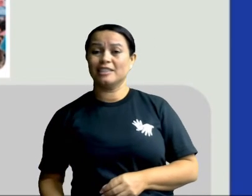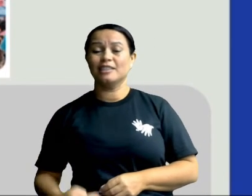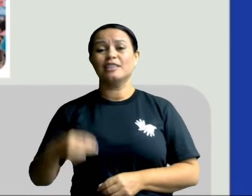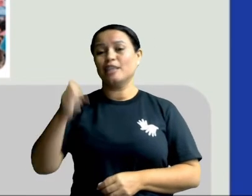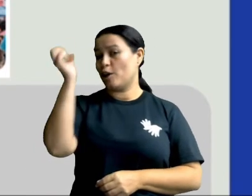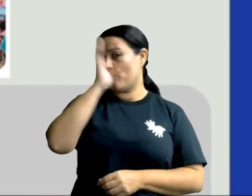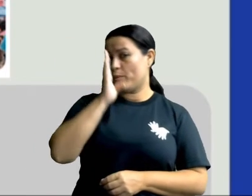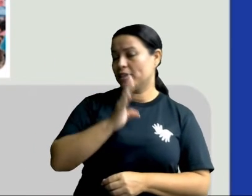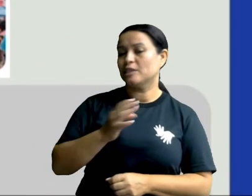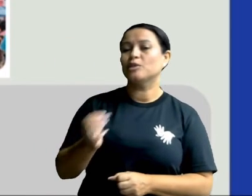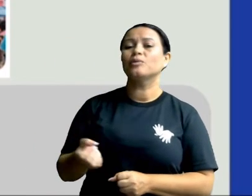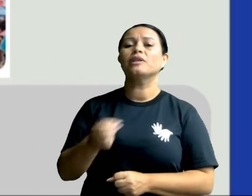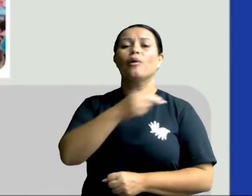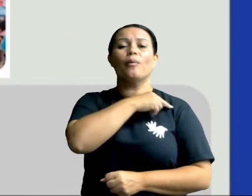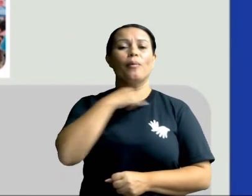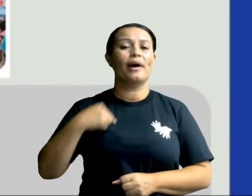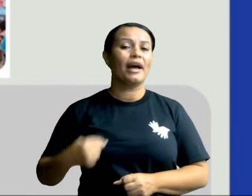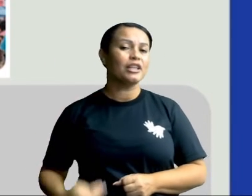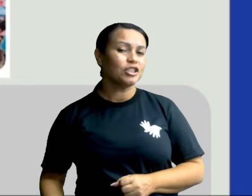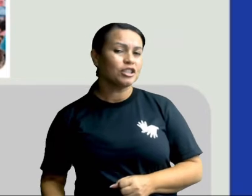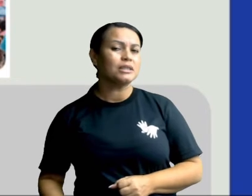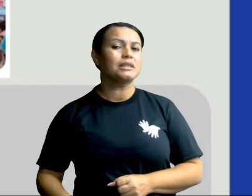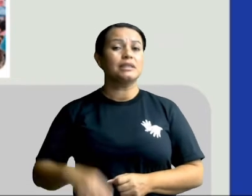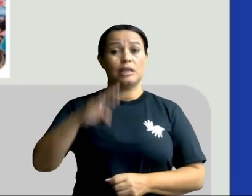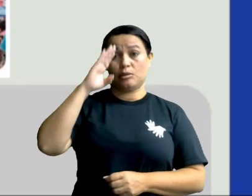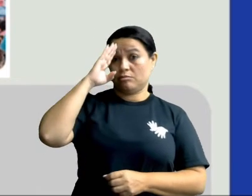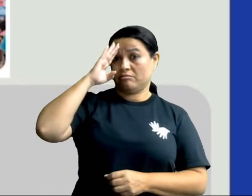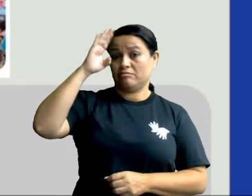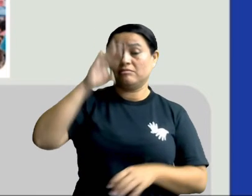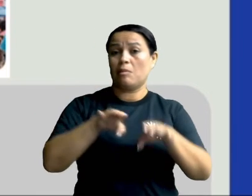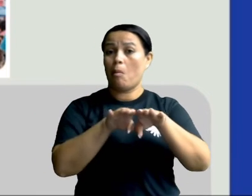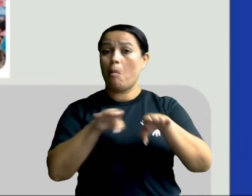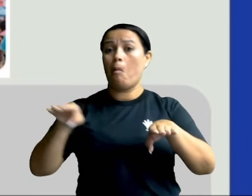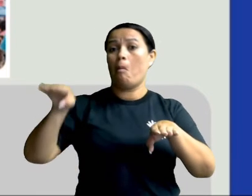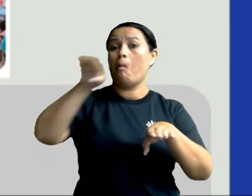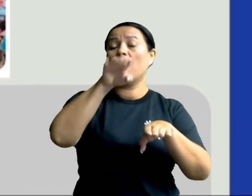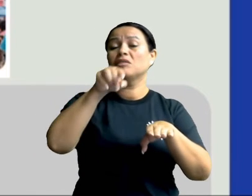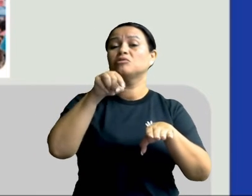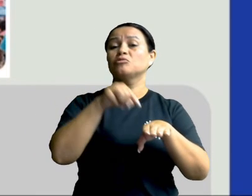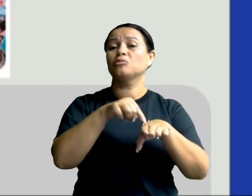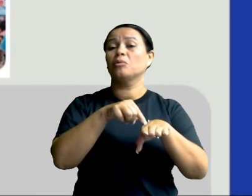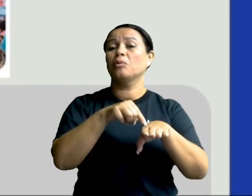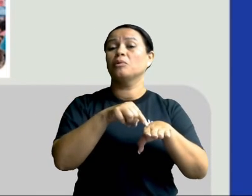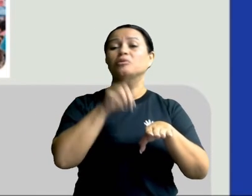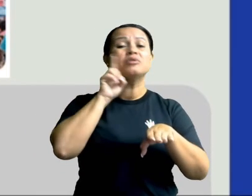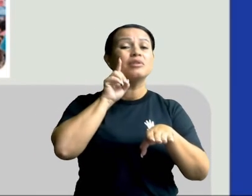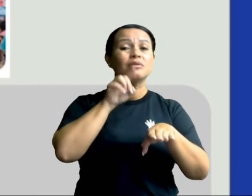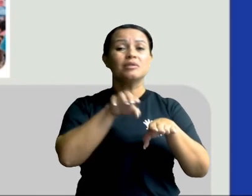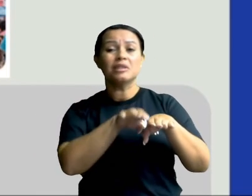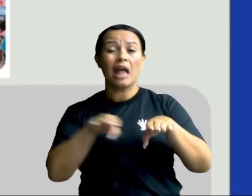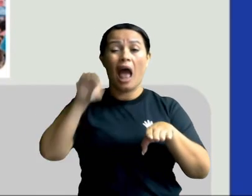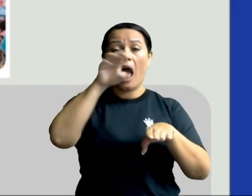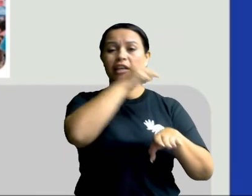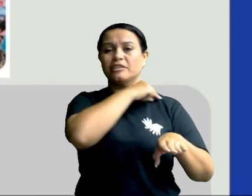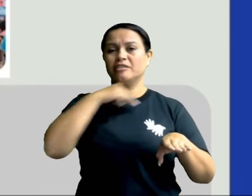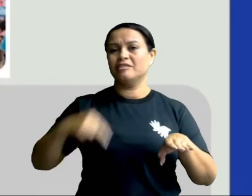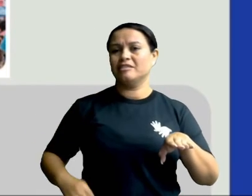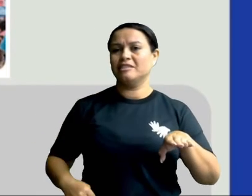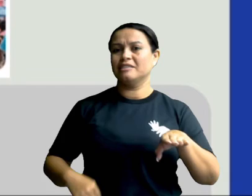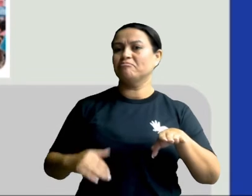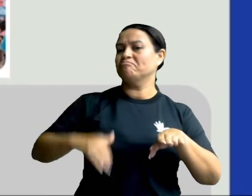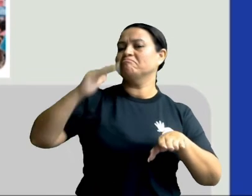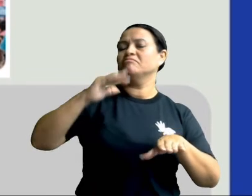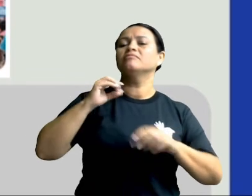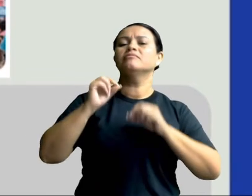China, desde 2009, tornou-se o principal parceiro comercial do Brasil, superando os Estados Unidos. E também a influência cultural chinesa no